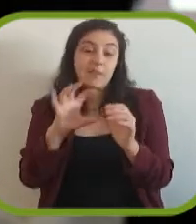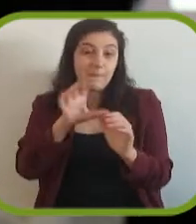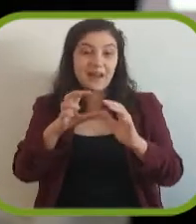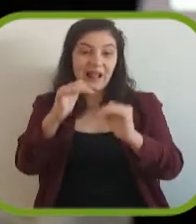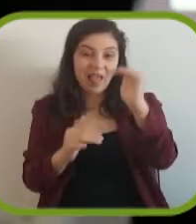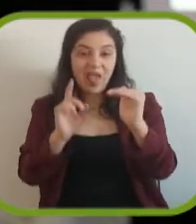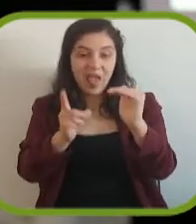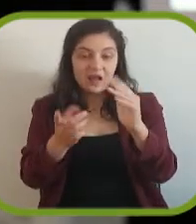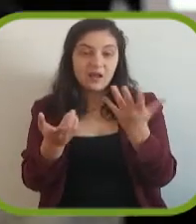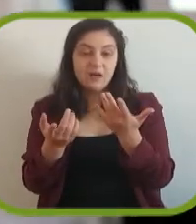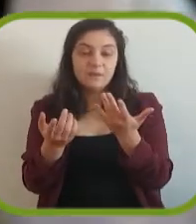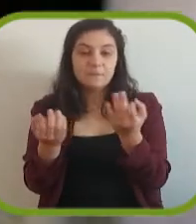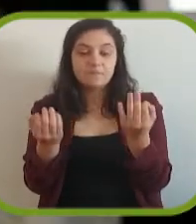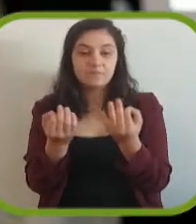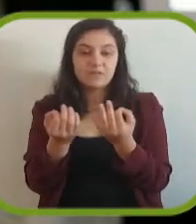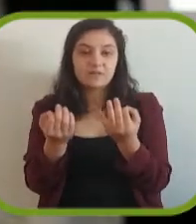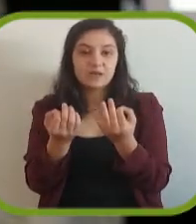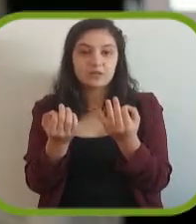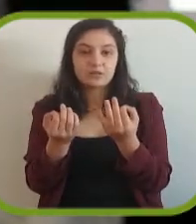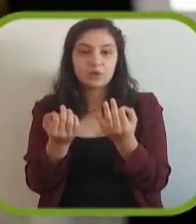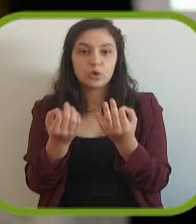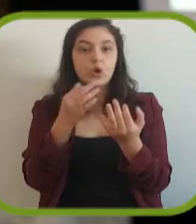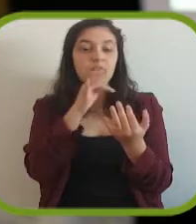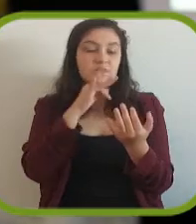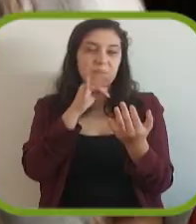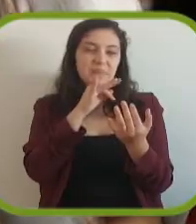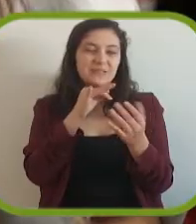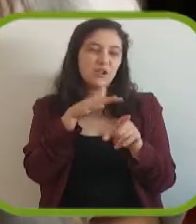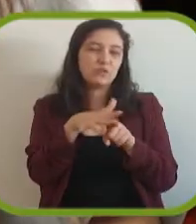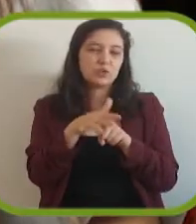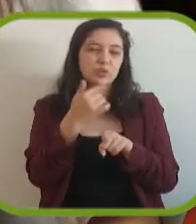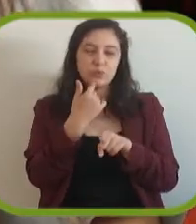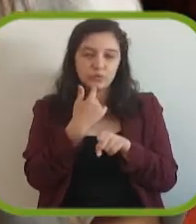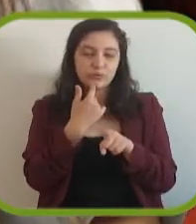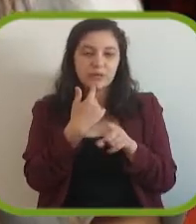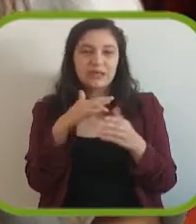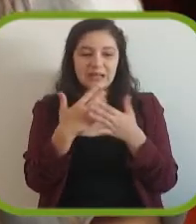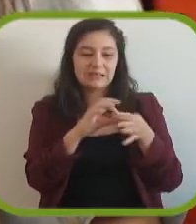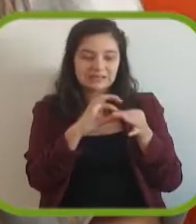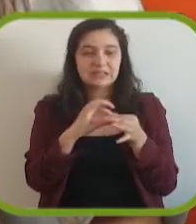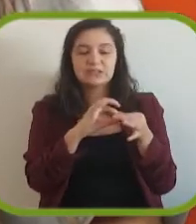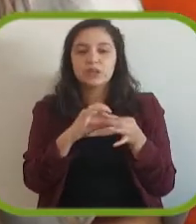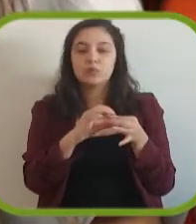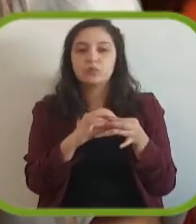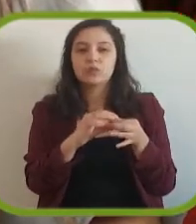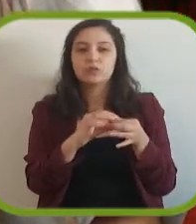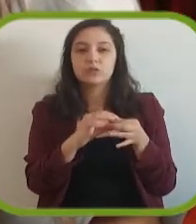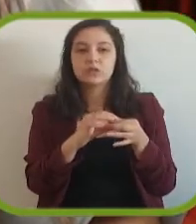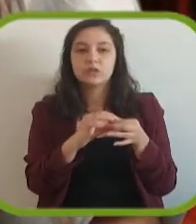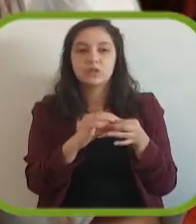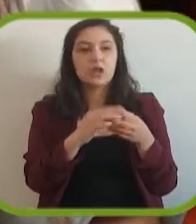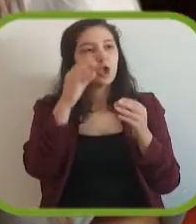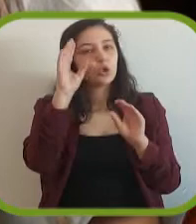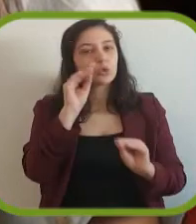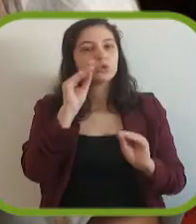desigual, de facto nós verificamos que as origens sociais ainda contam muito e verifica-se que há uma relação ainda entre